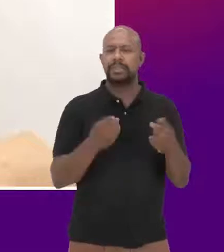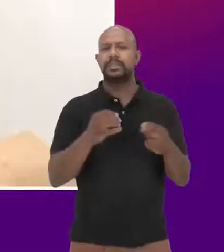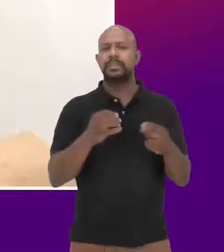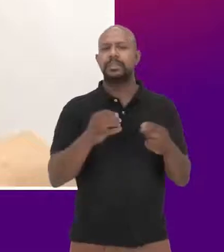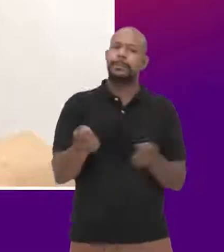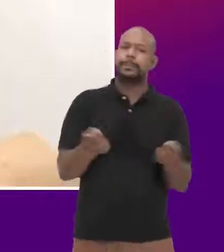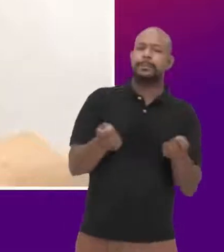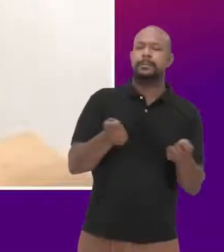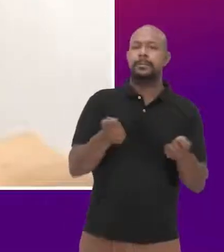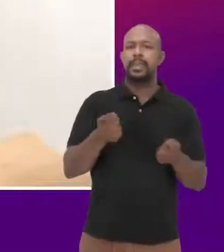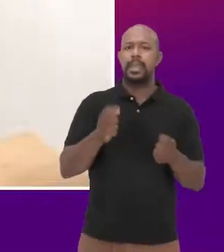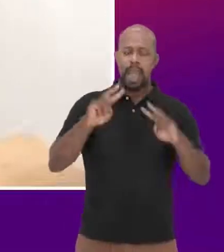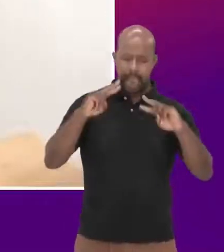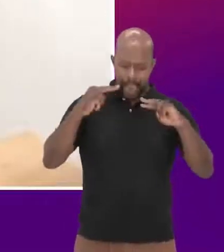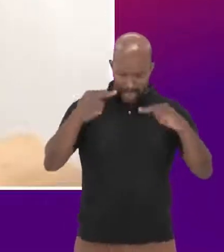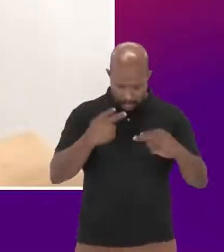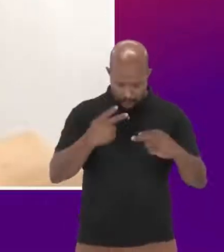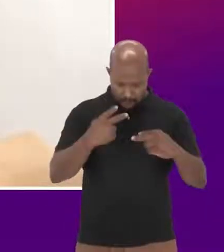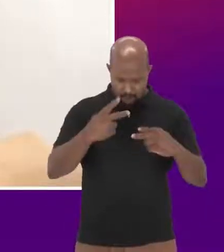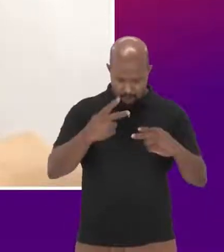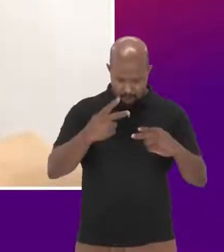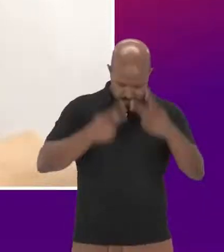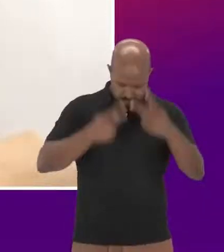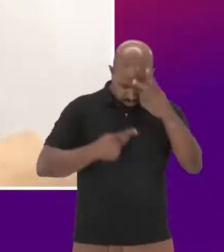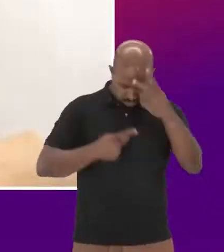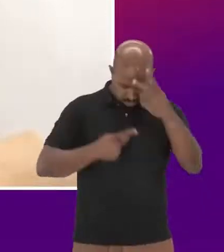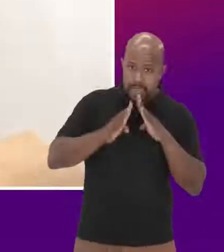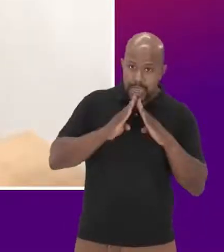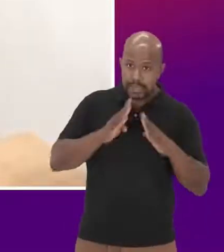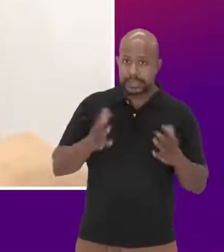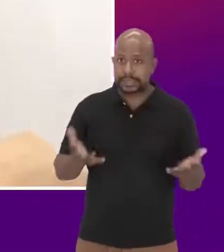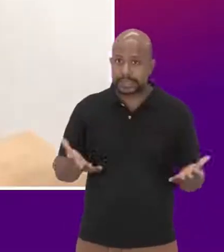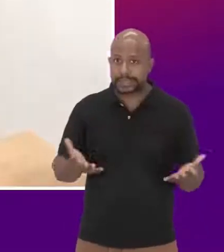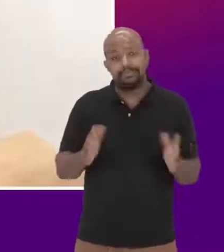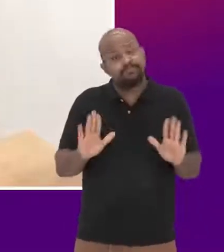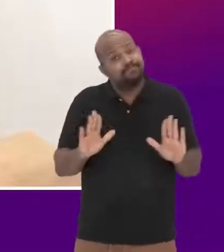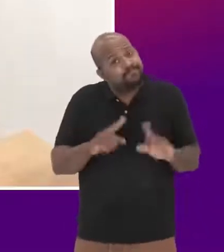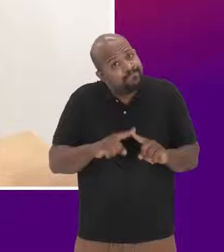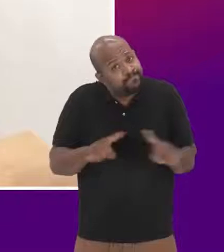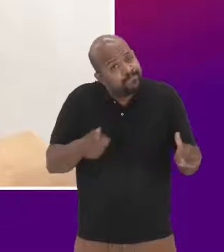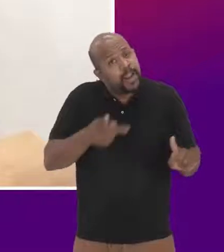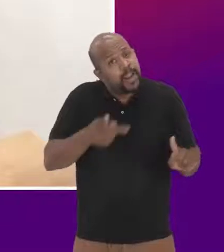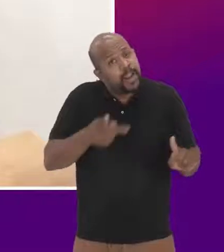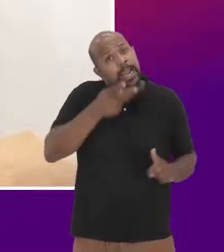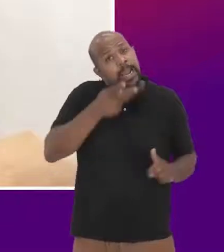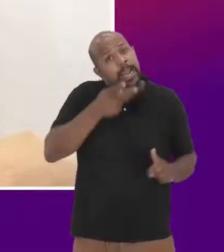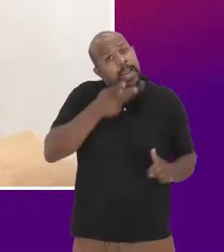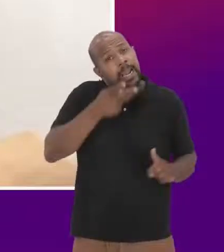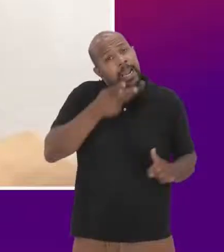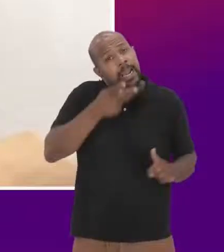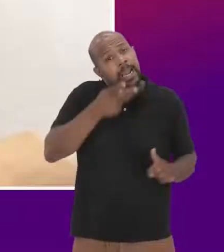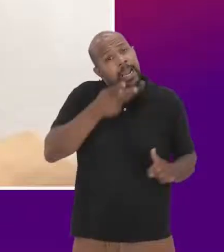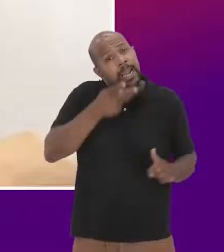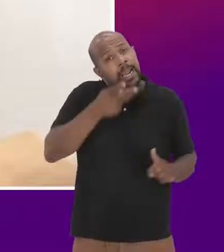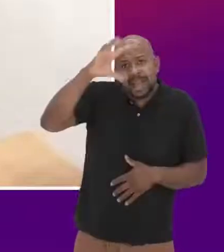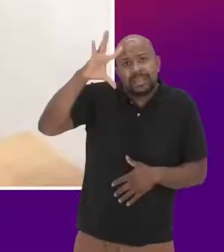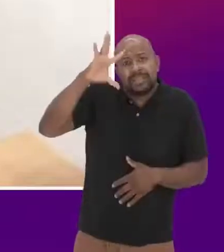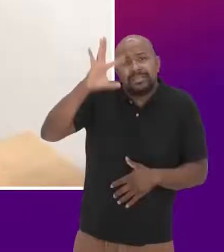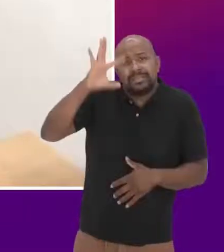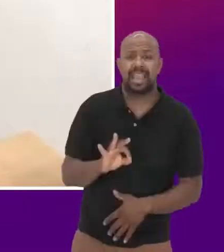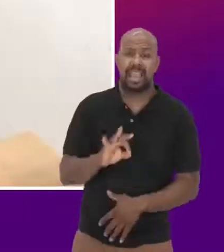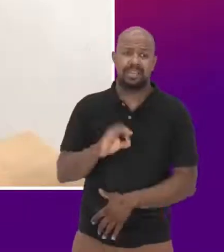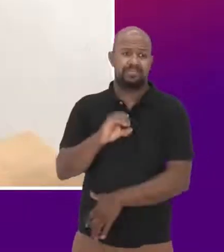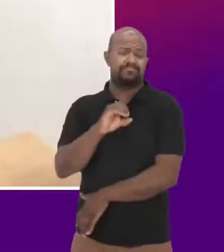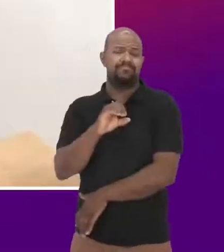e autoconhecimento? Bom, a gente está falando de um país que tem 60% de desbancário